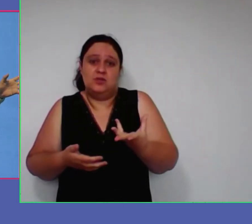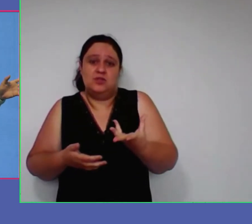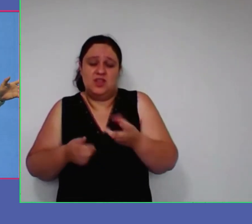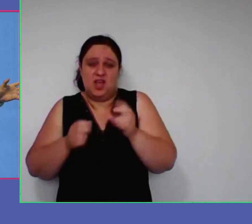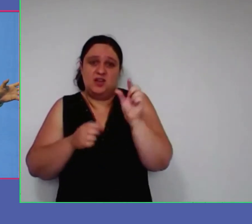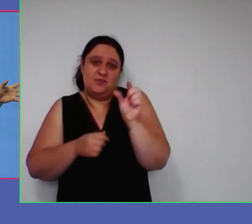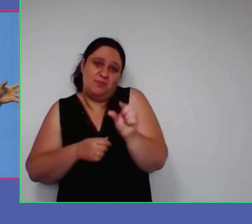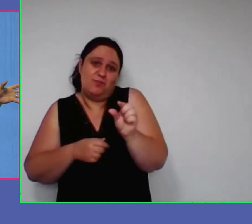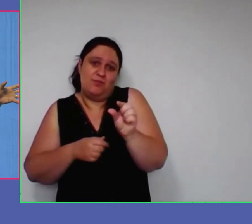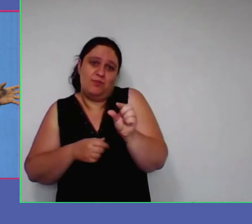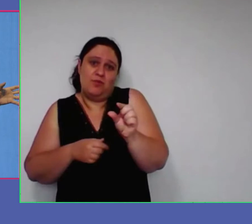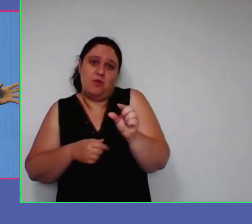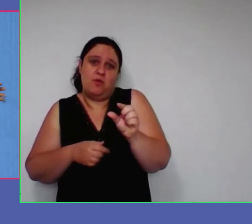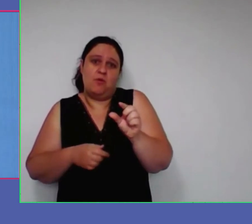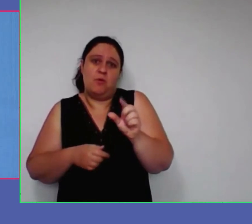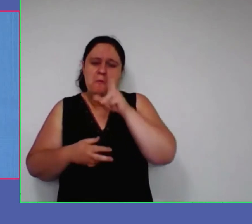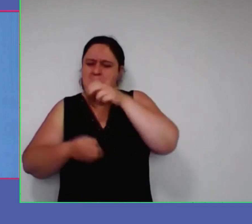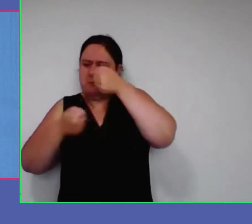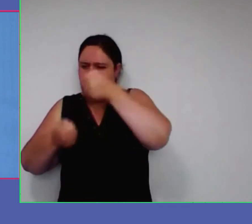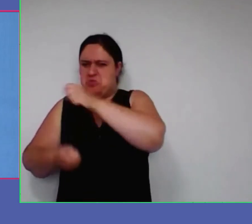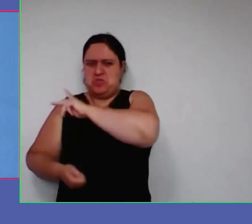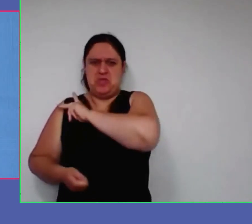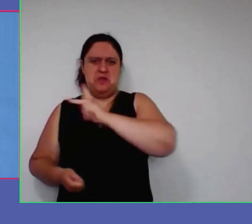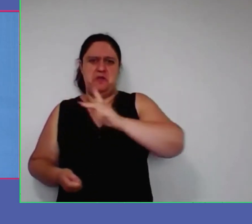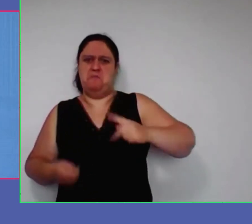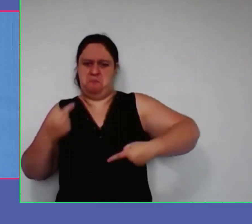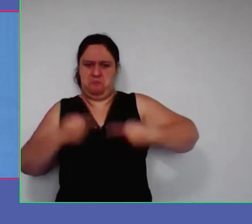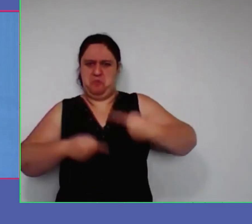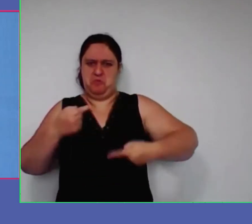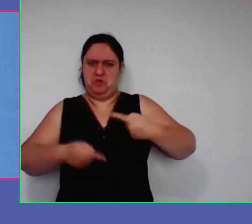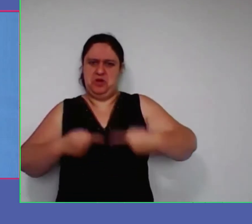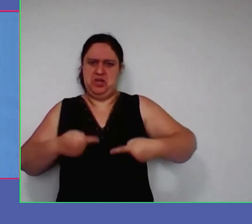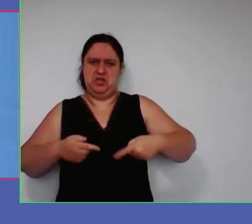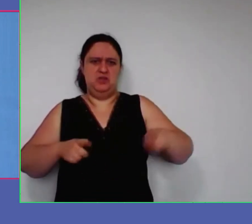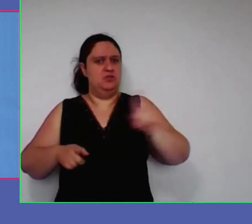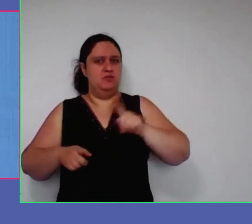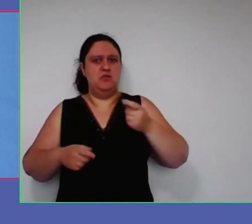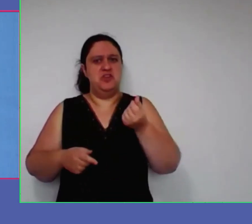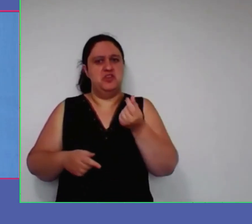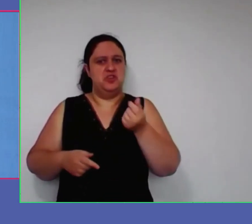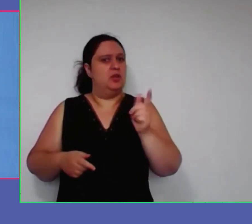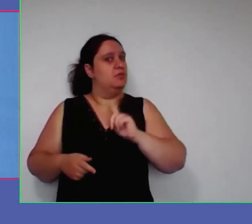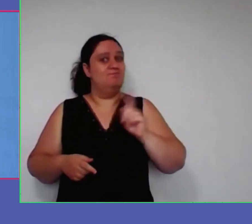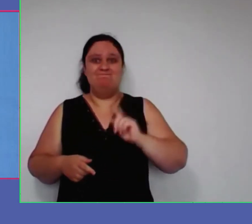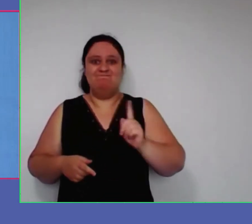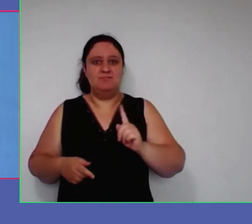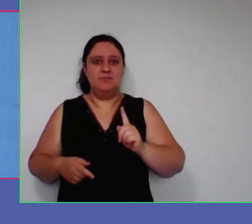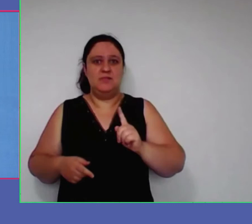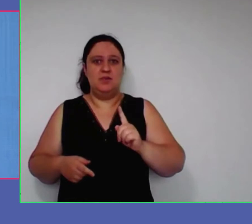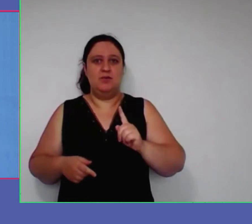político nem econômico. Não temos como alcançar com a mídia, não é isso,